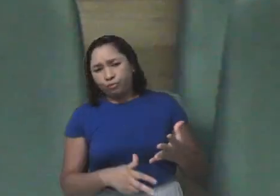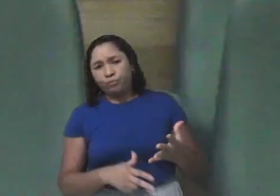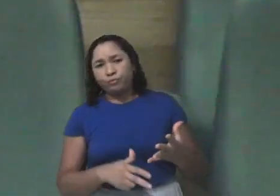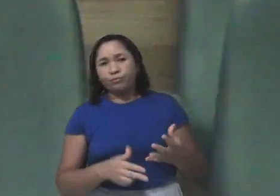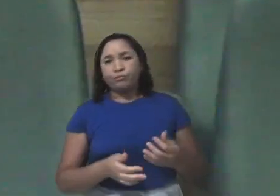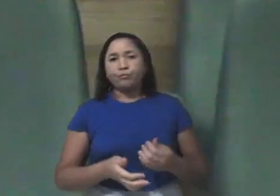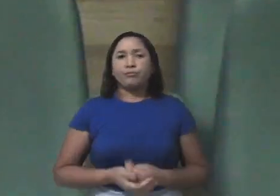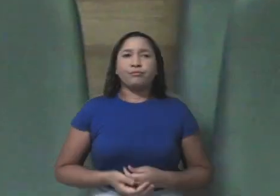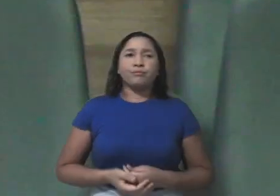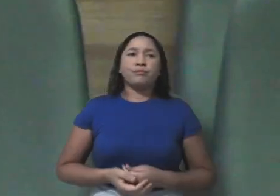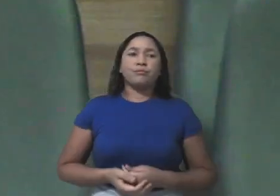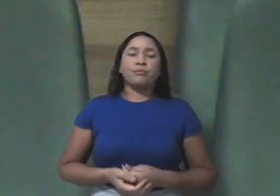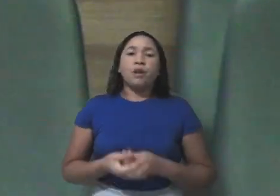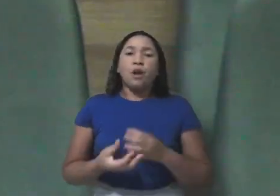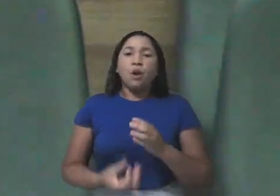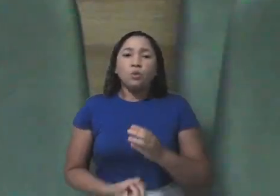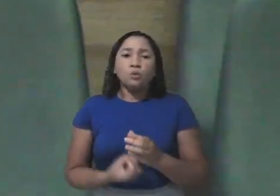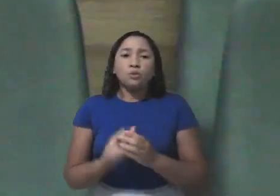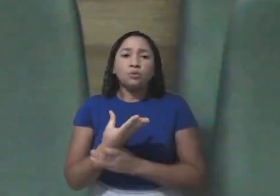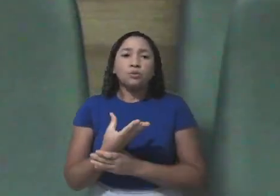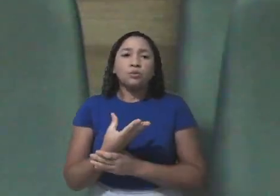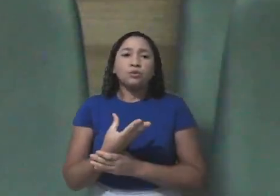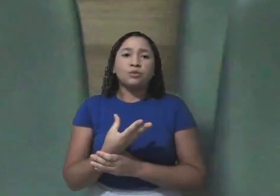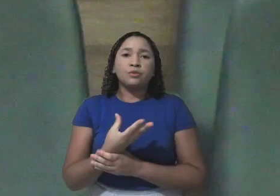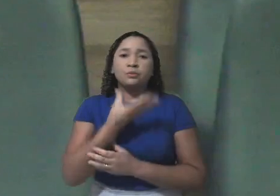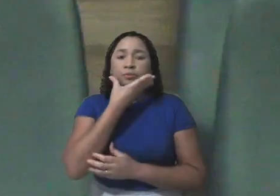Antropologia bíblica, o surgimento do homem.